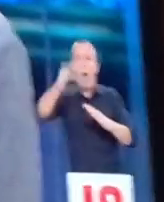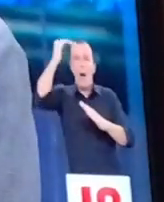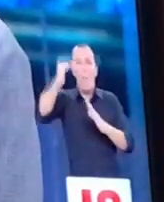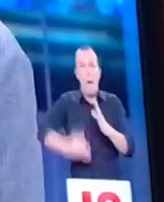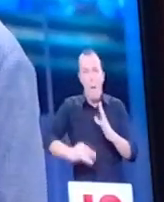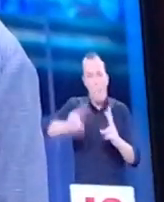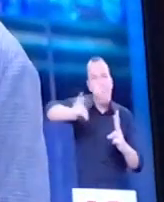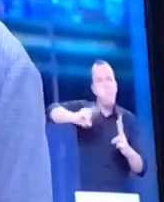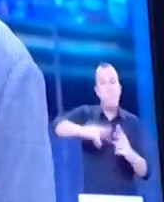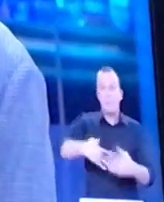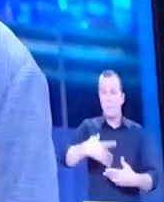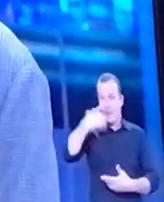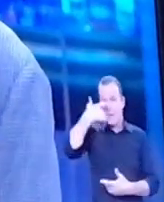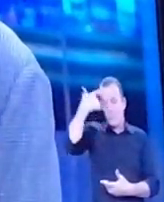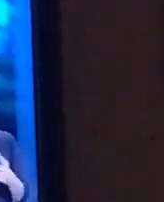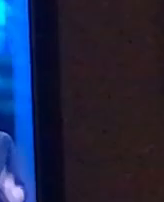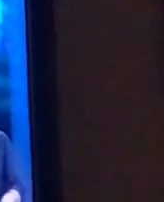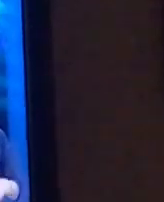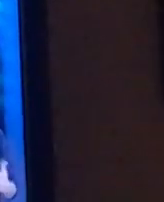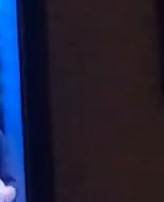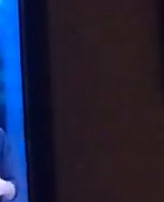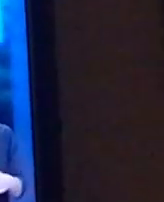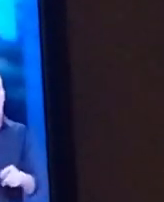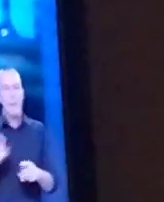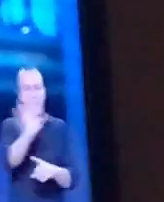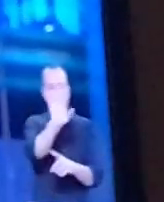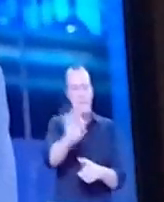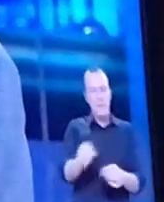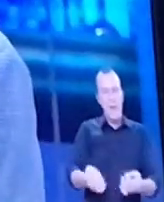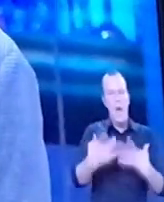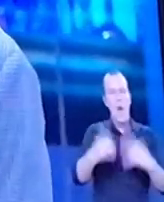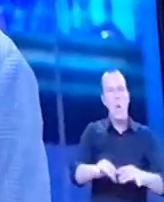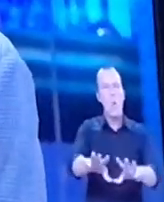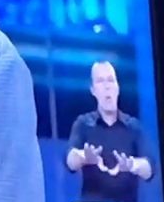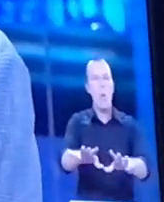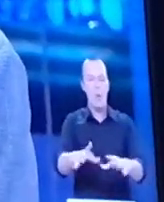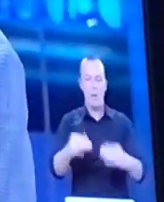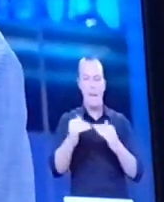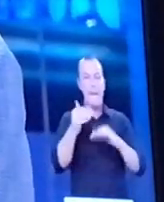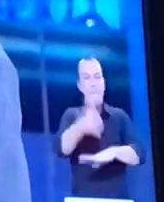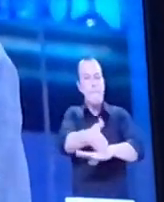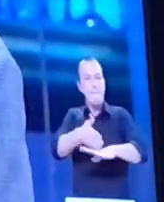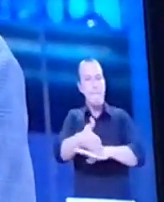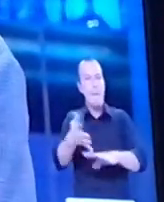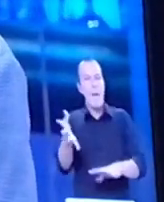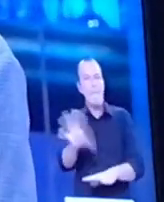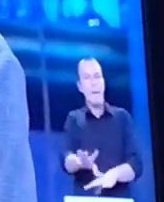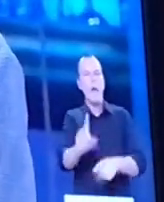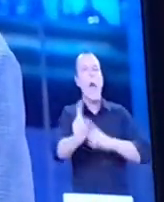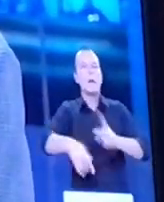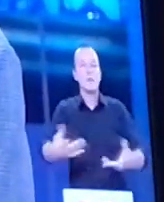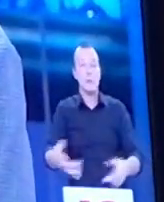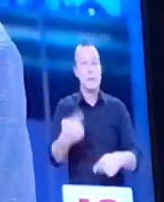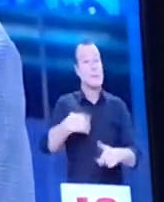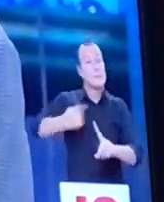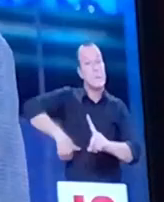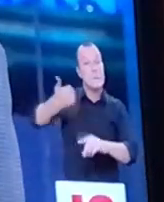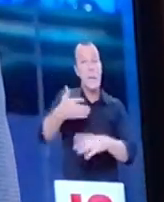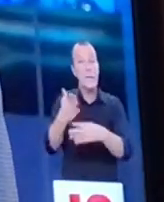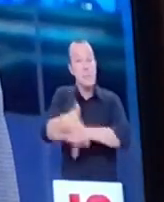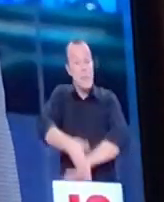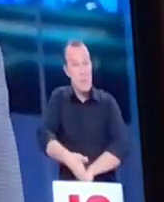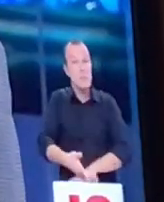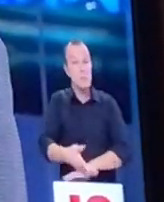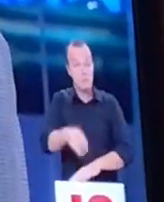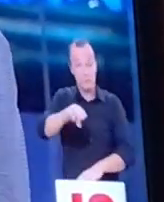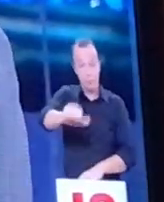sequer, neste momento, o rácio de contágio na média do país. O que está a dizer é que devíamos ter acesso a isso, inclusive a uma